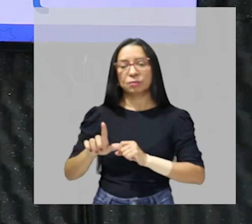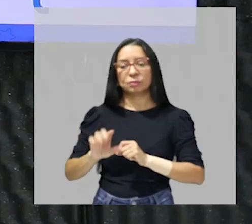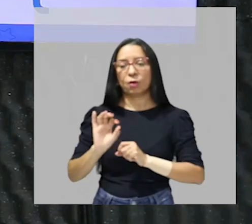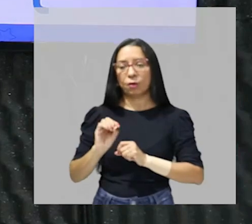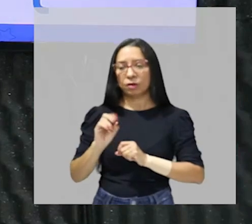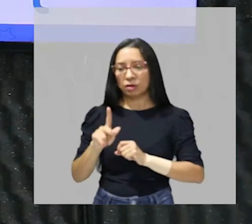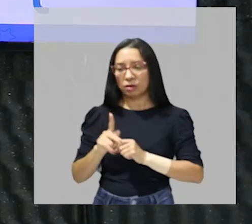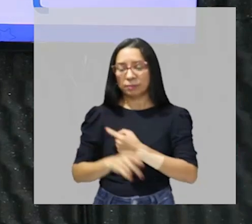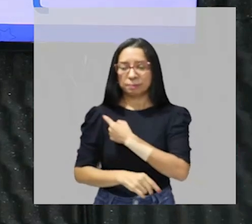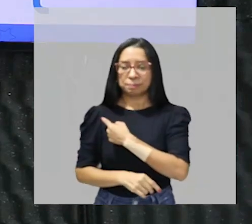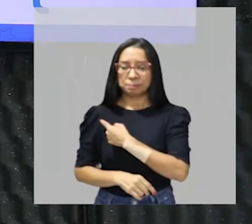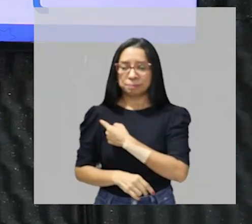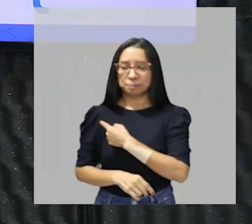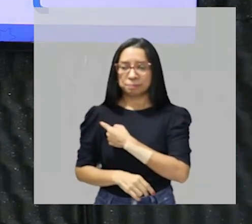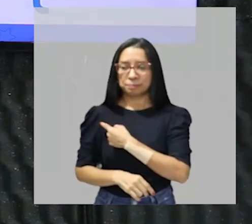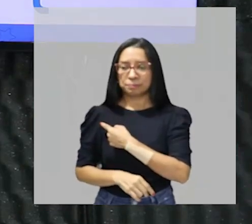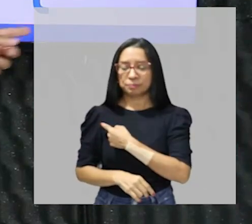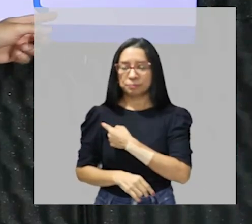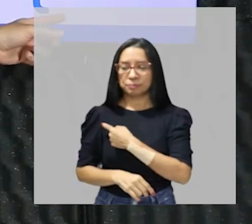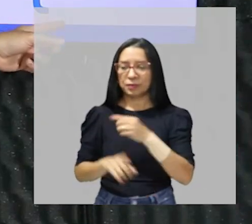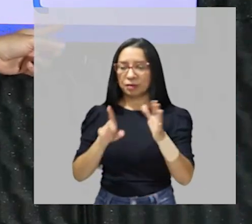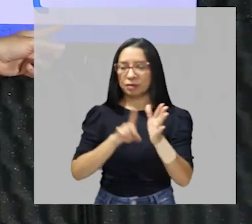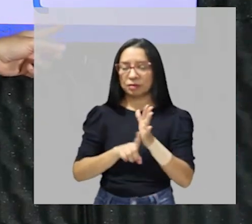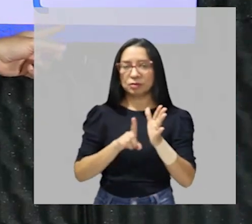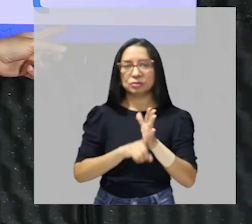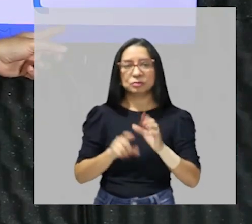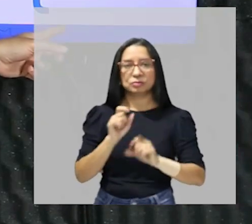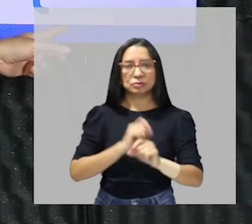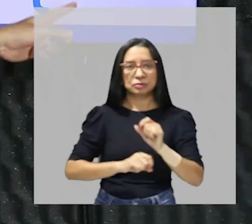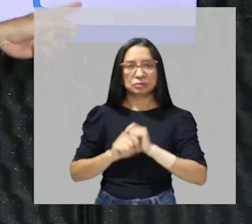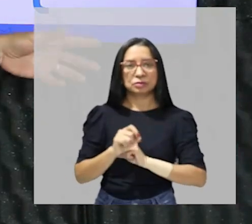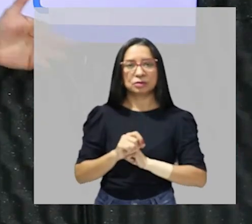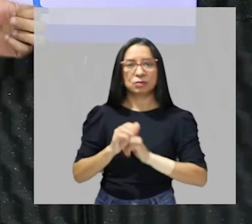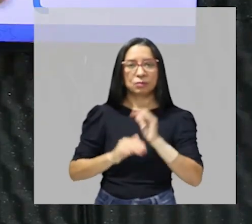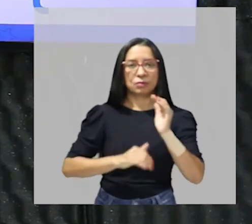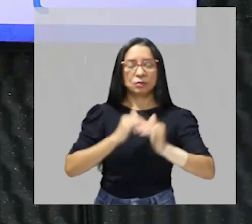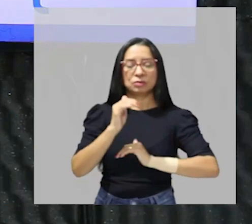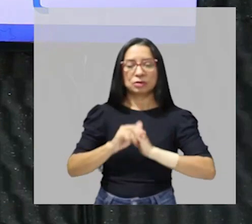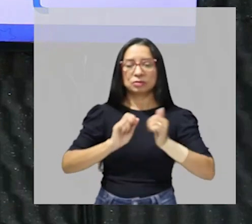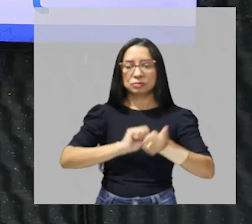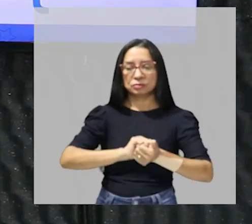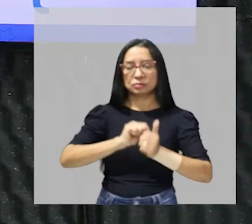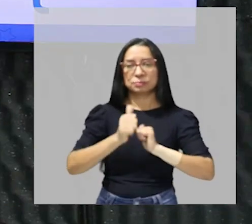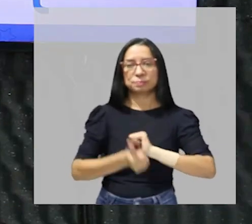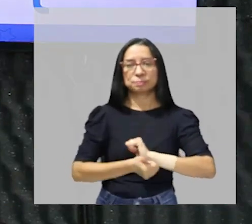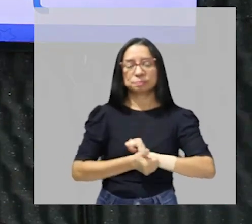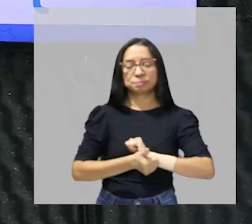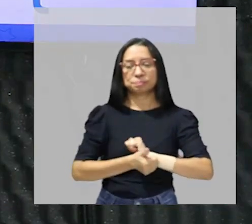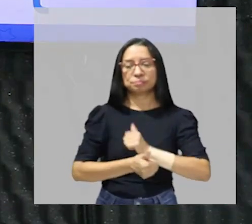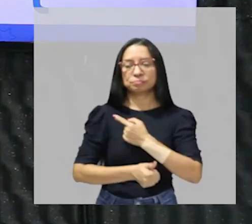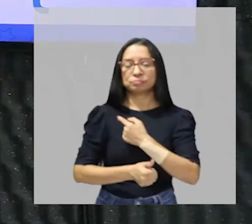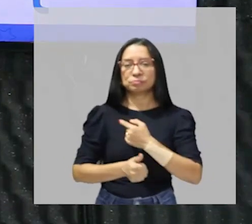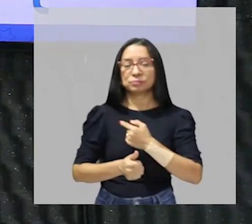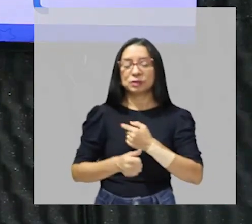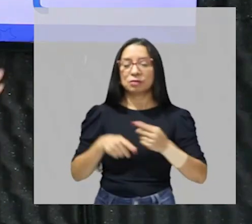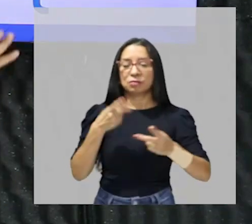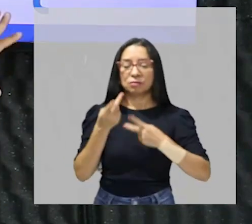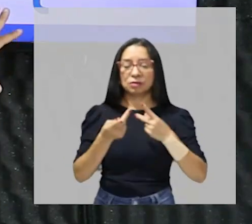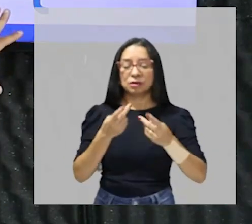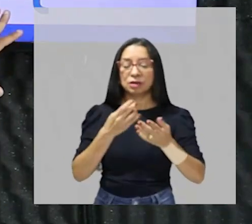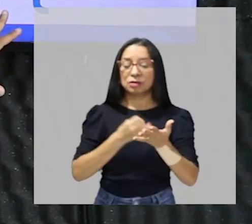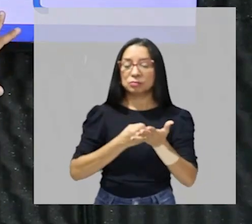Combate em si. Aí aqui a questão do processo de esportivização, que eu falei para vocês no início da aula.